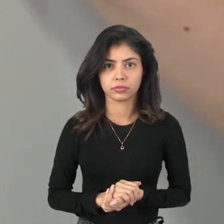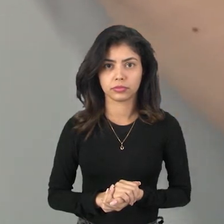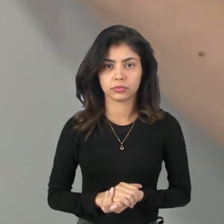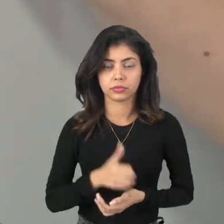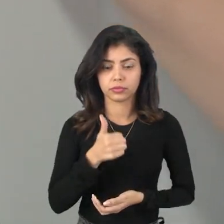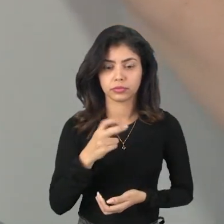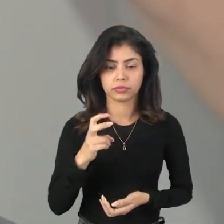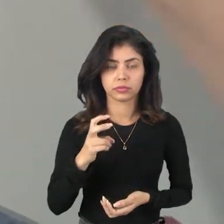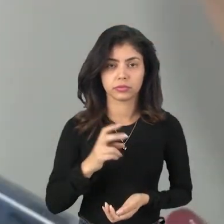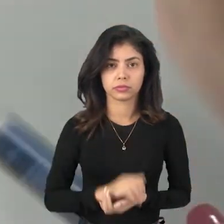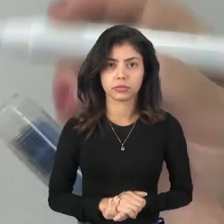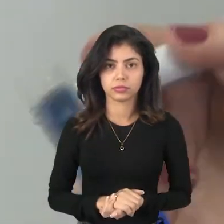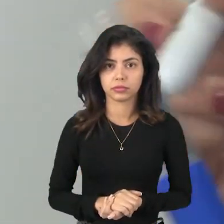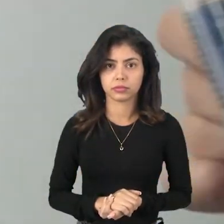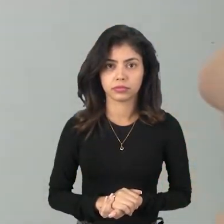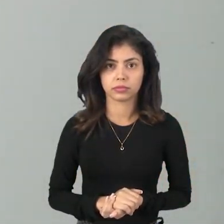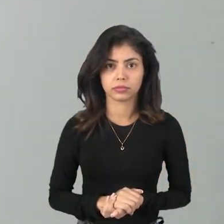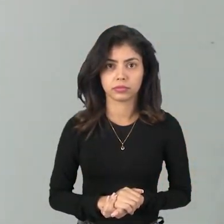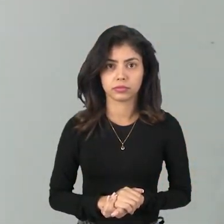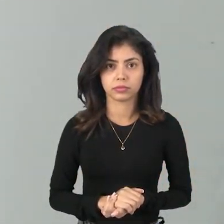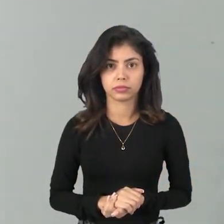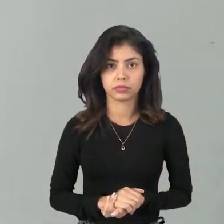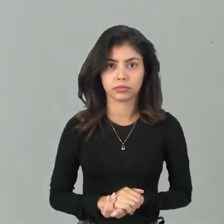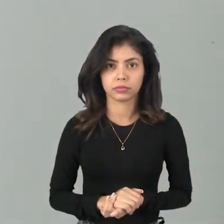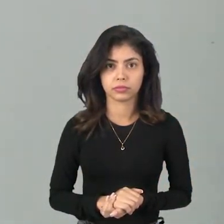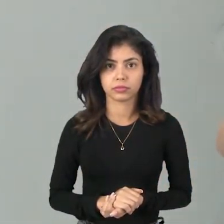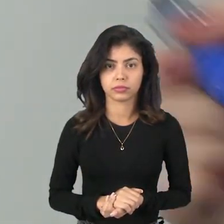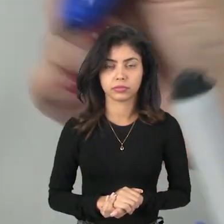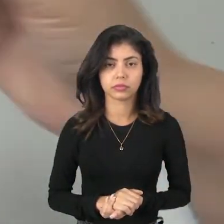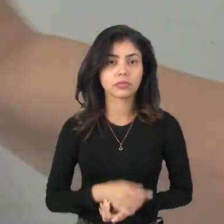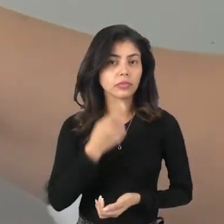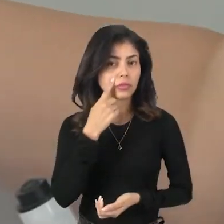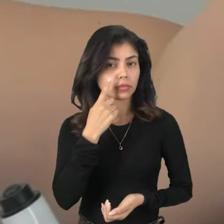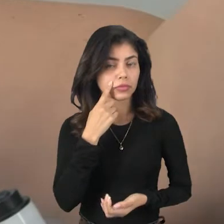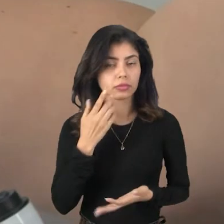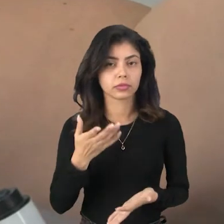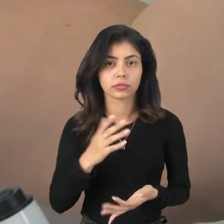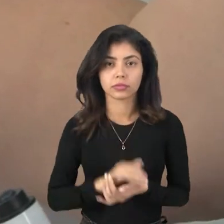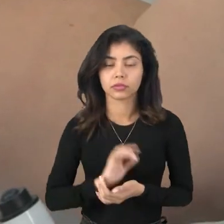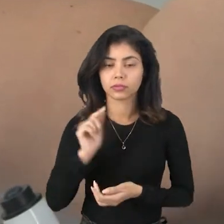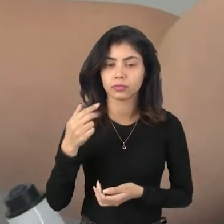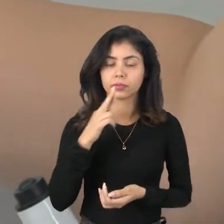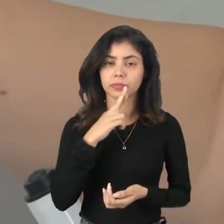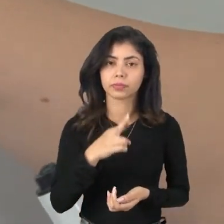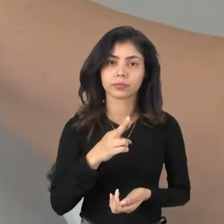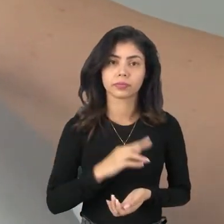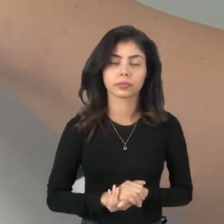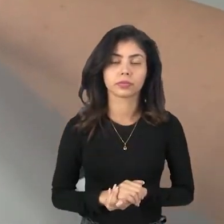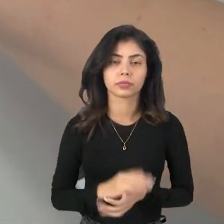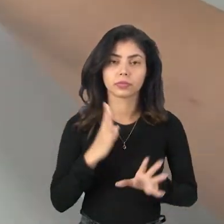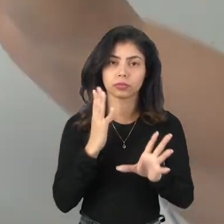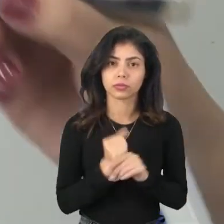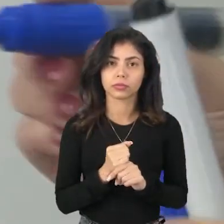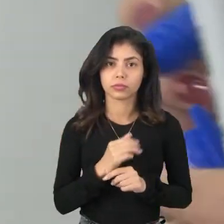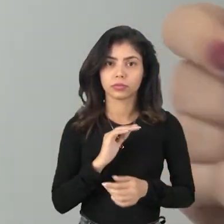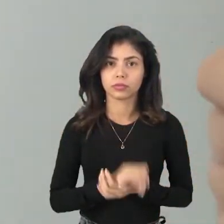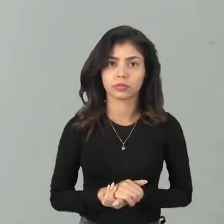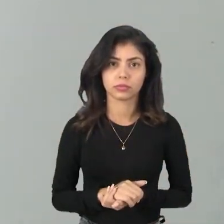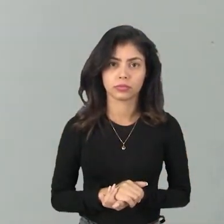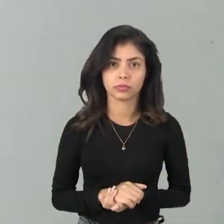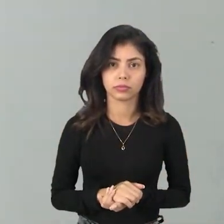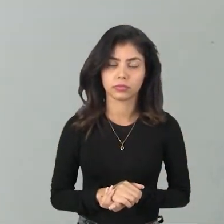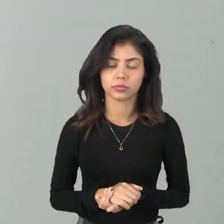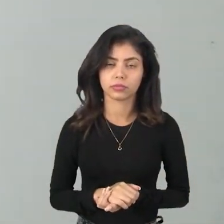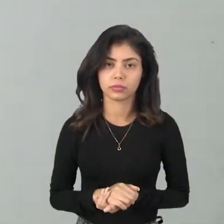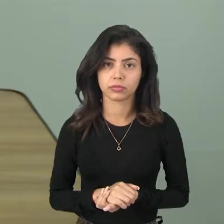a 15 e veja bem aqui já fez um outro cálculo né E somou isso aqui